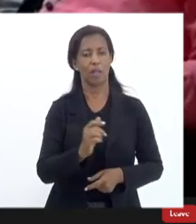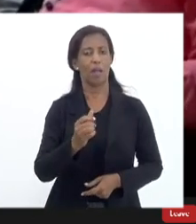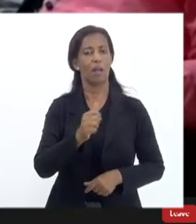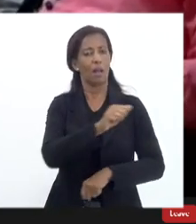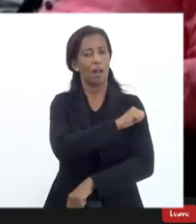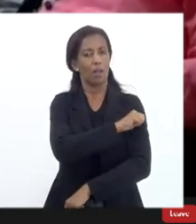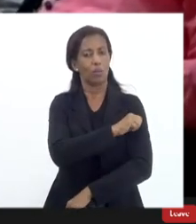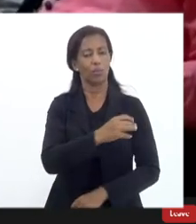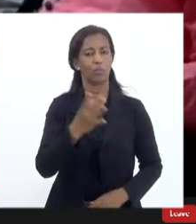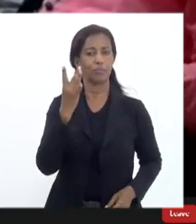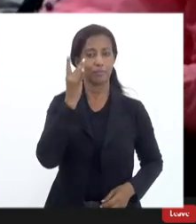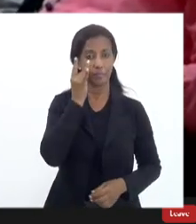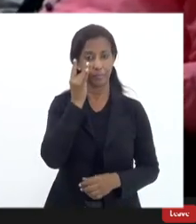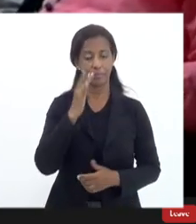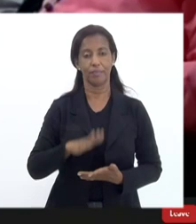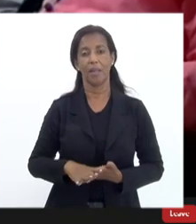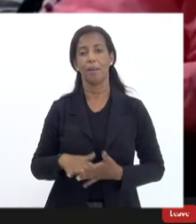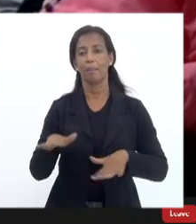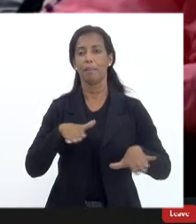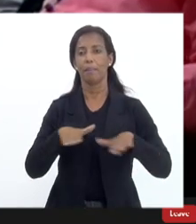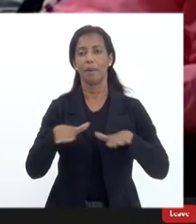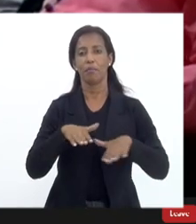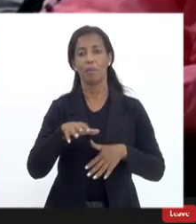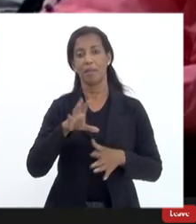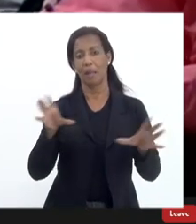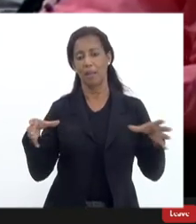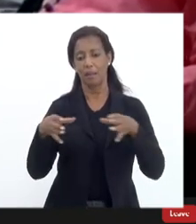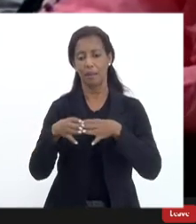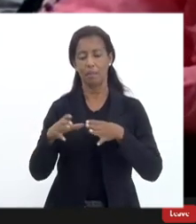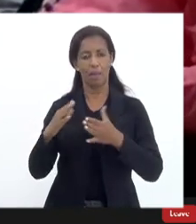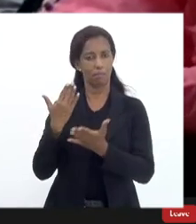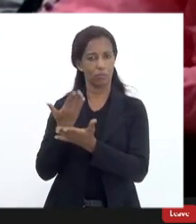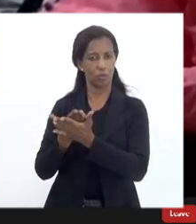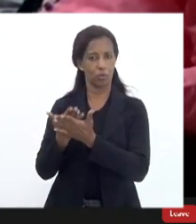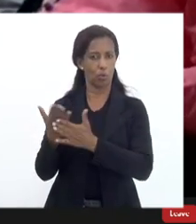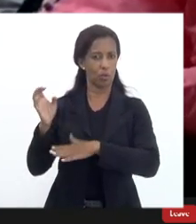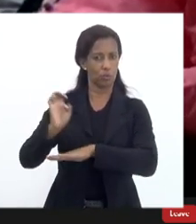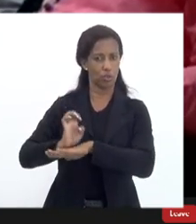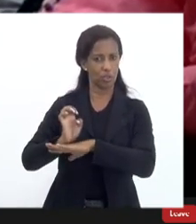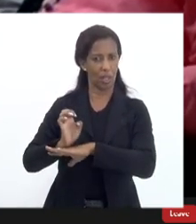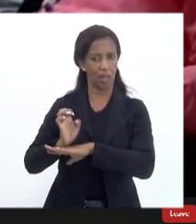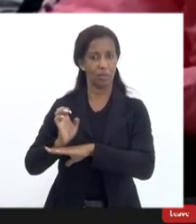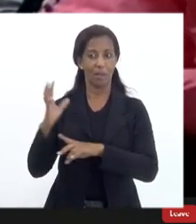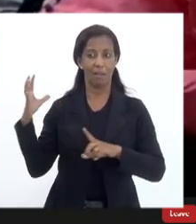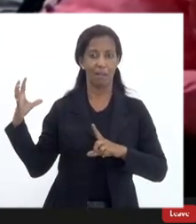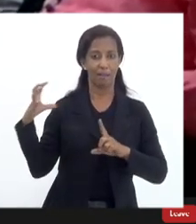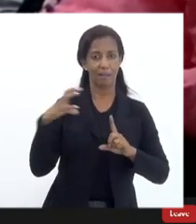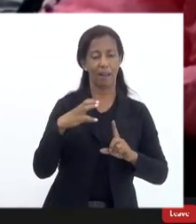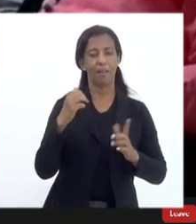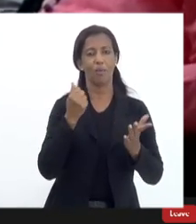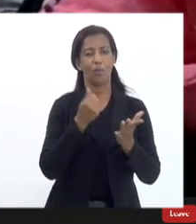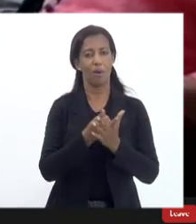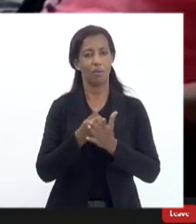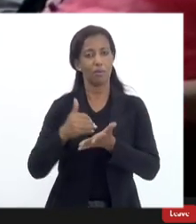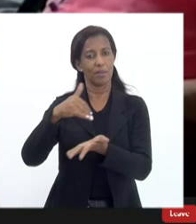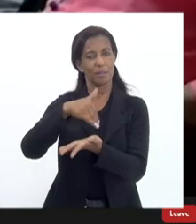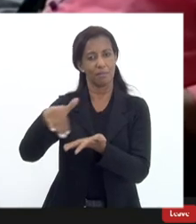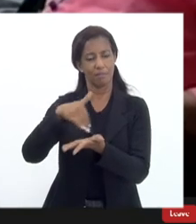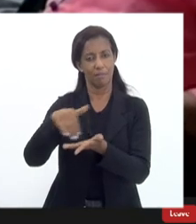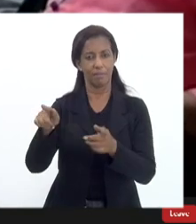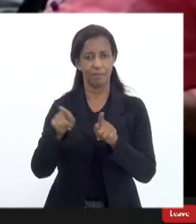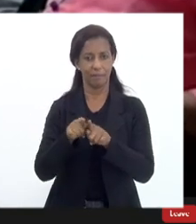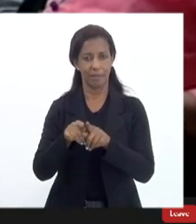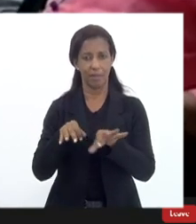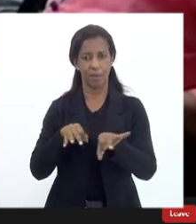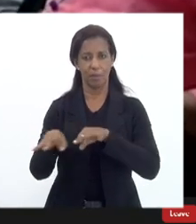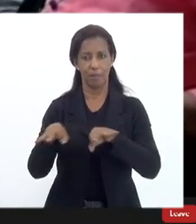aluno. Para movimentar a rede também, né, e atrair o aluno, a secretaria lançou o projeto, né,